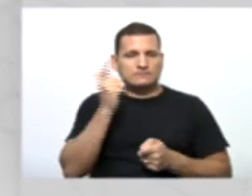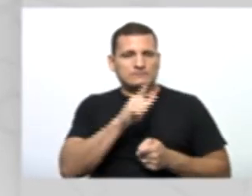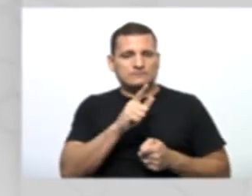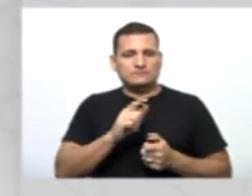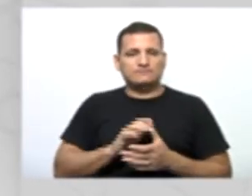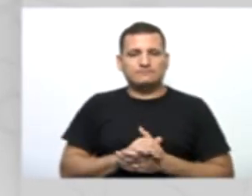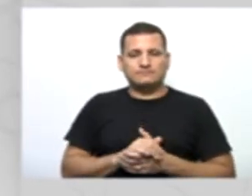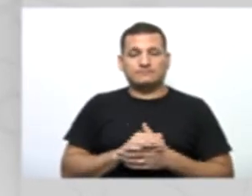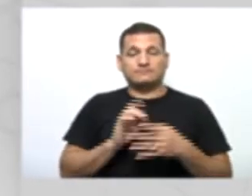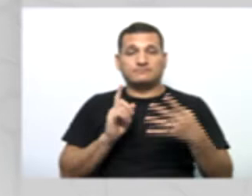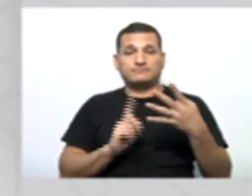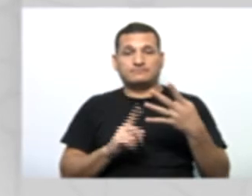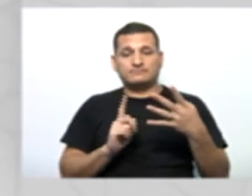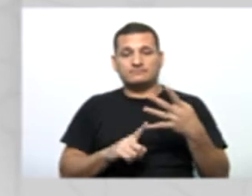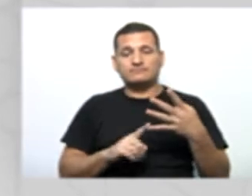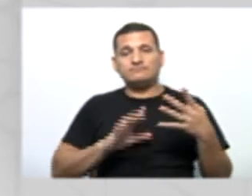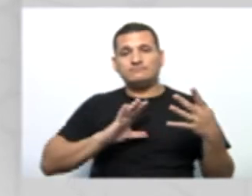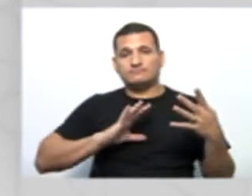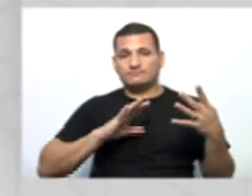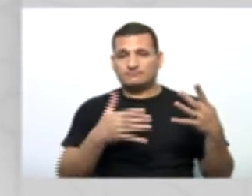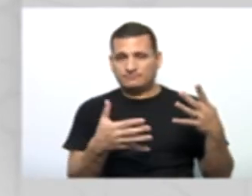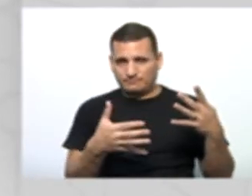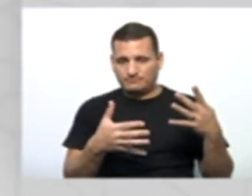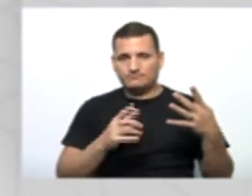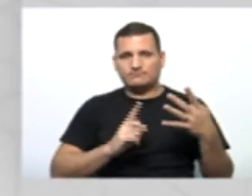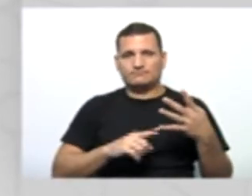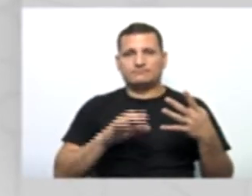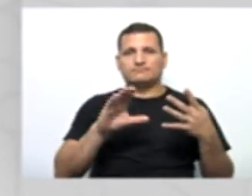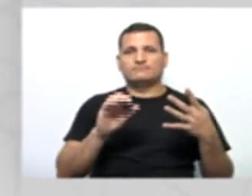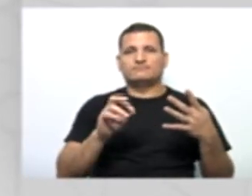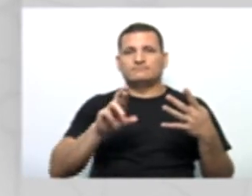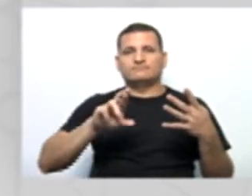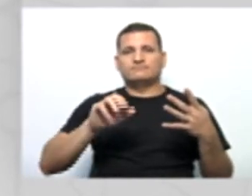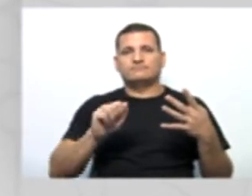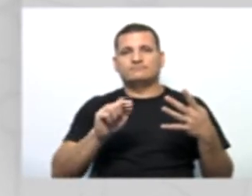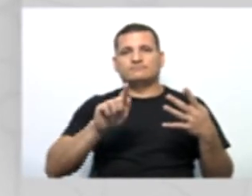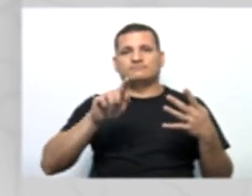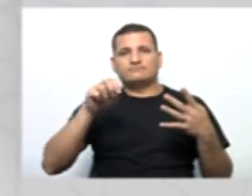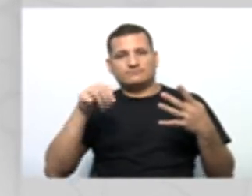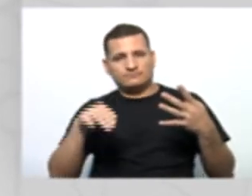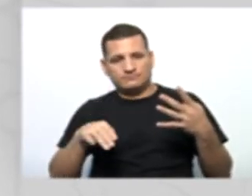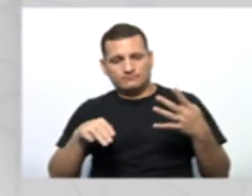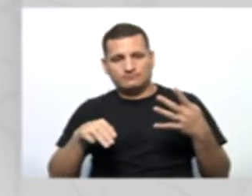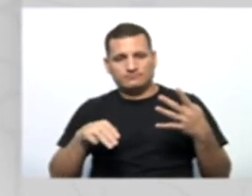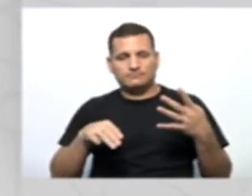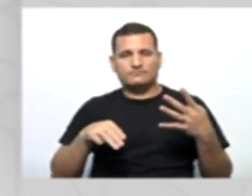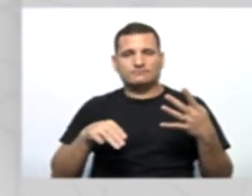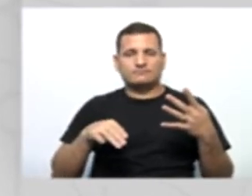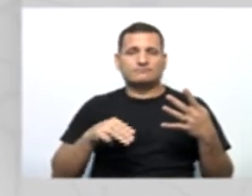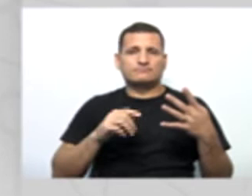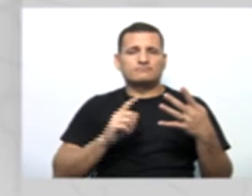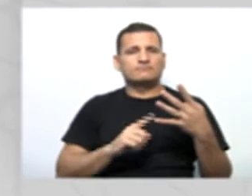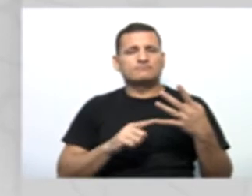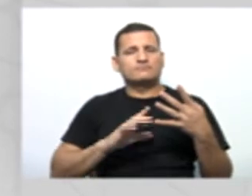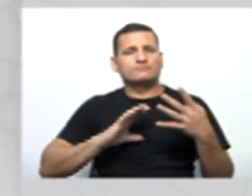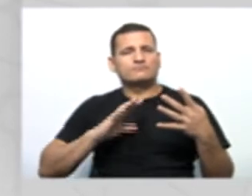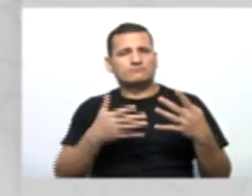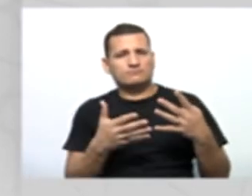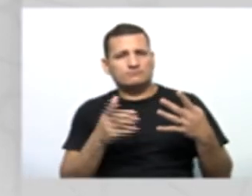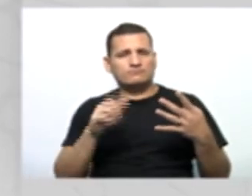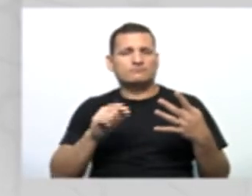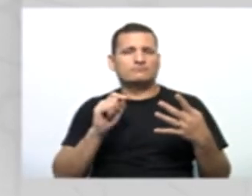emoções. E por fim, a outra virtude cardeal é a coragem. Coragem é simplesmente a